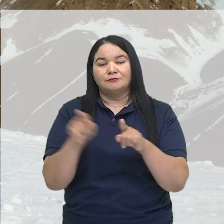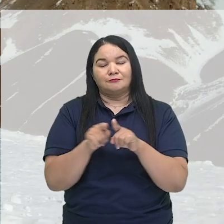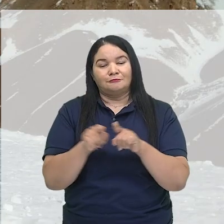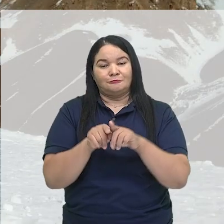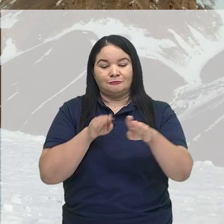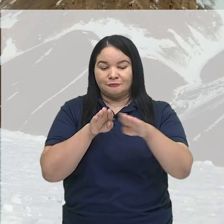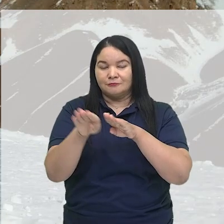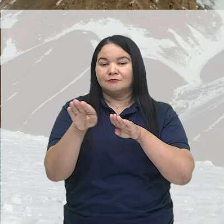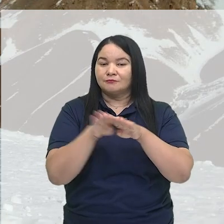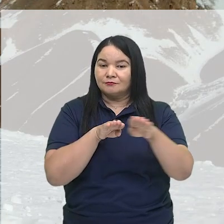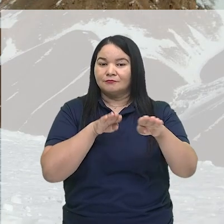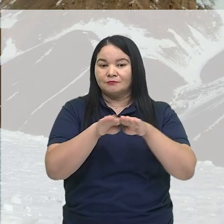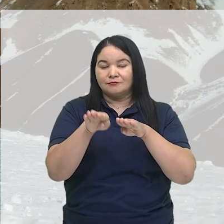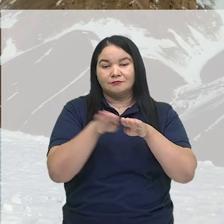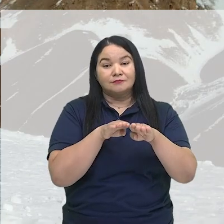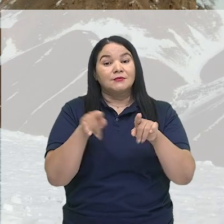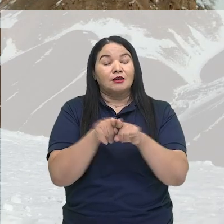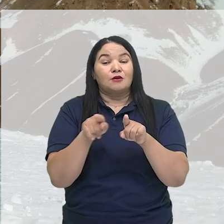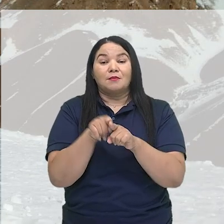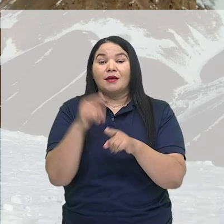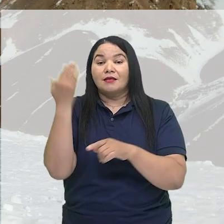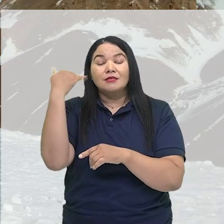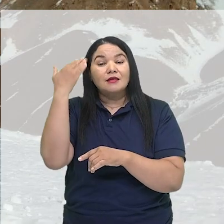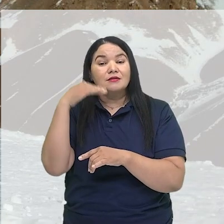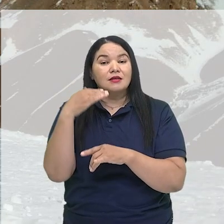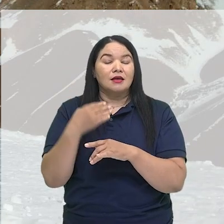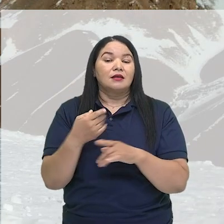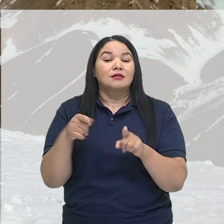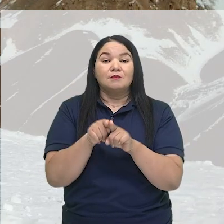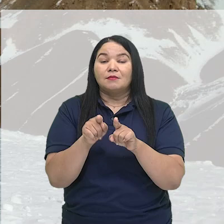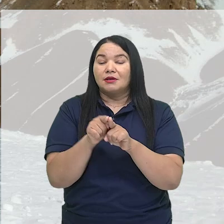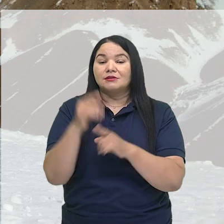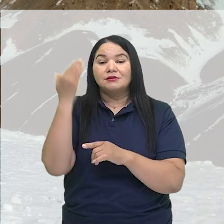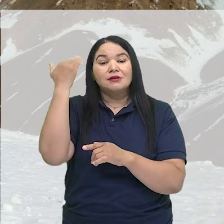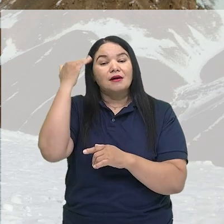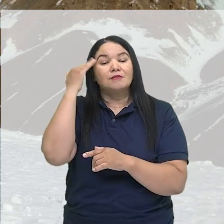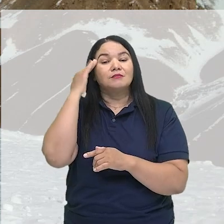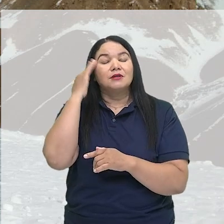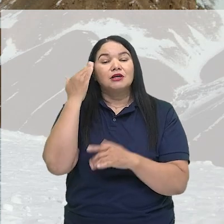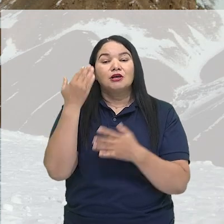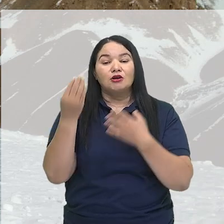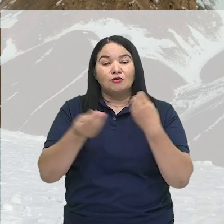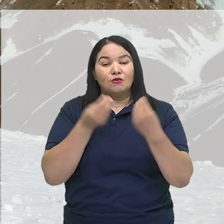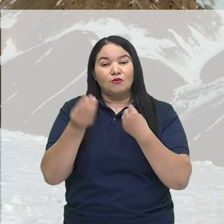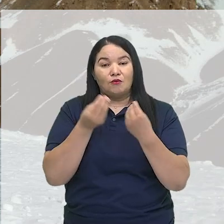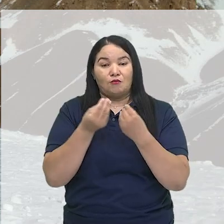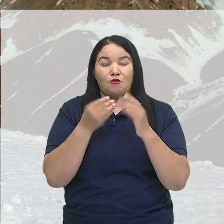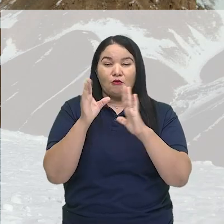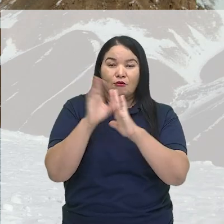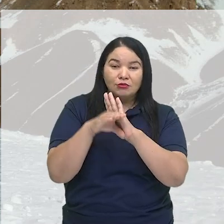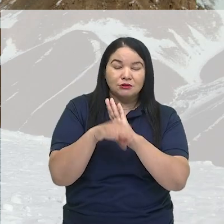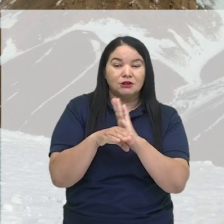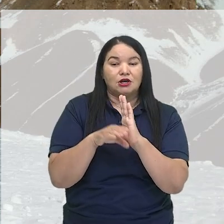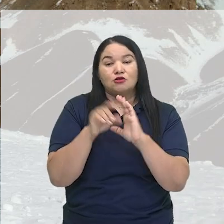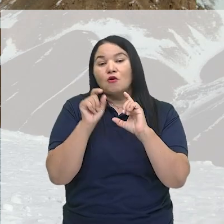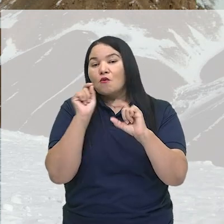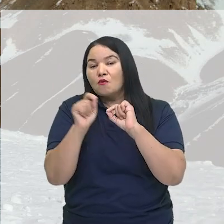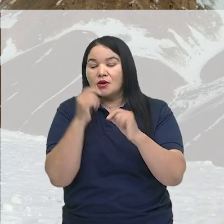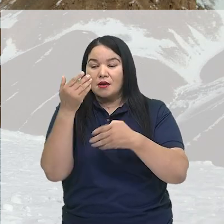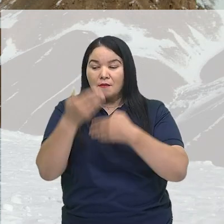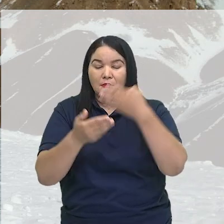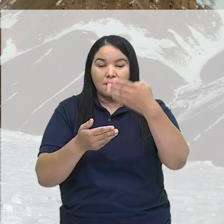das placas tectônicas, de compreender e de saber o conceito, né, do que são as